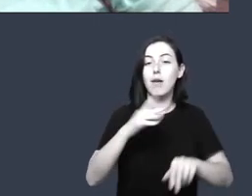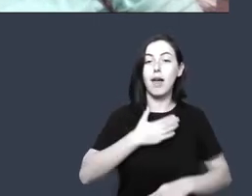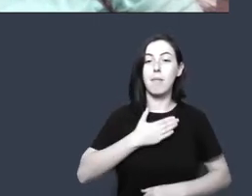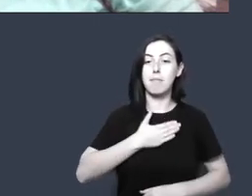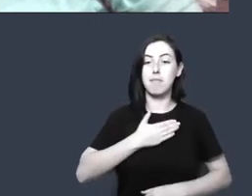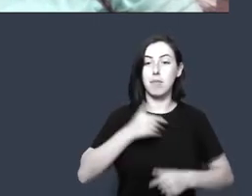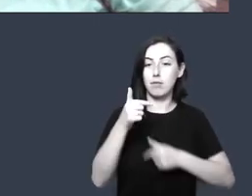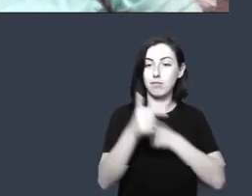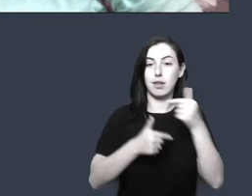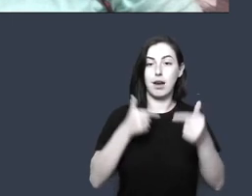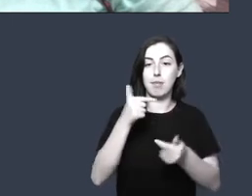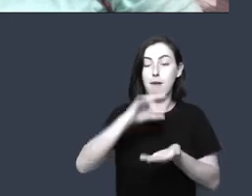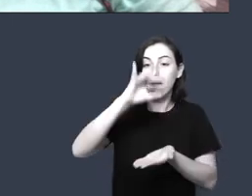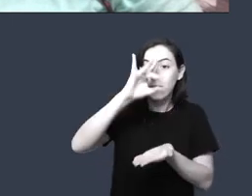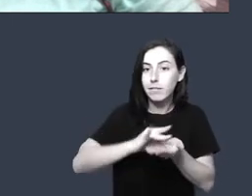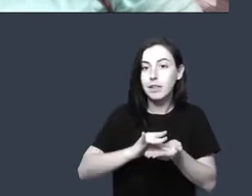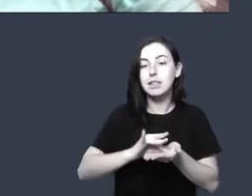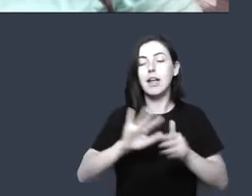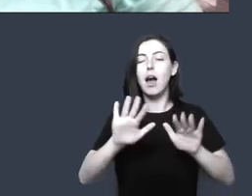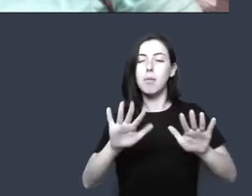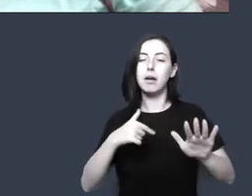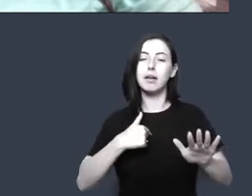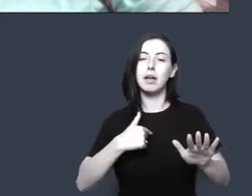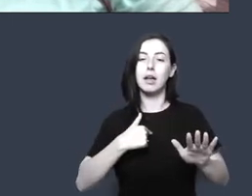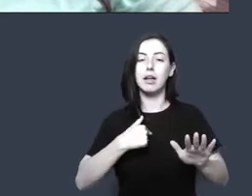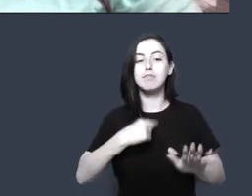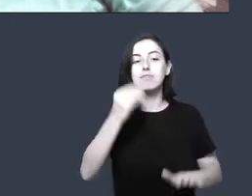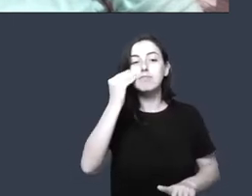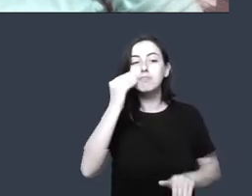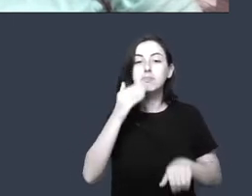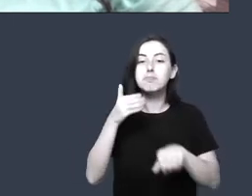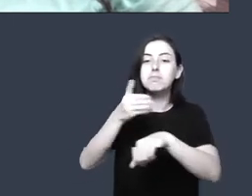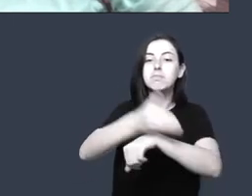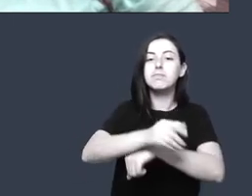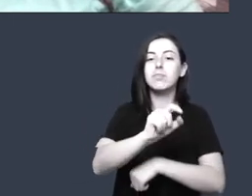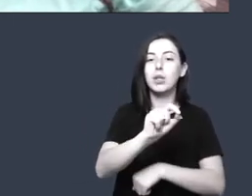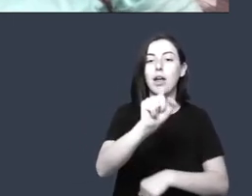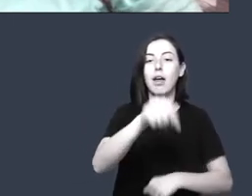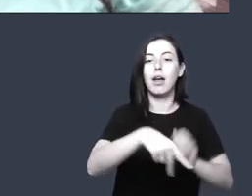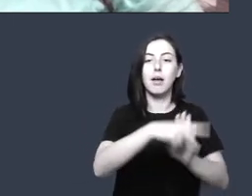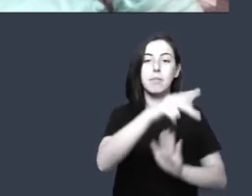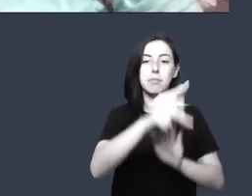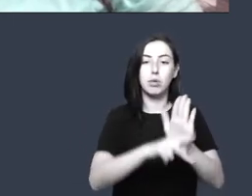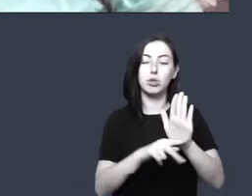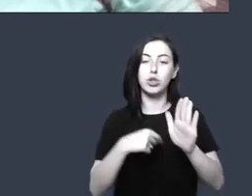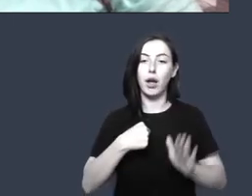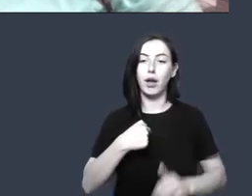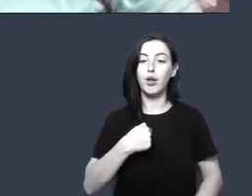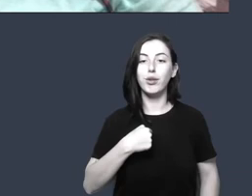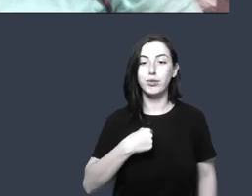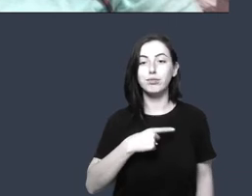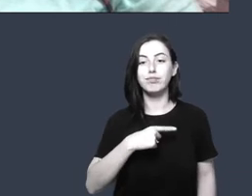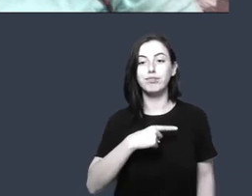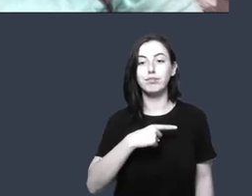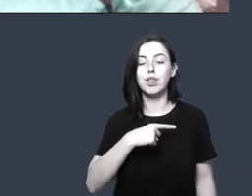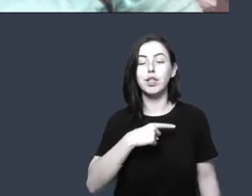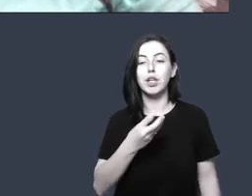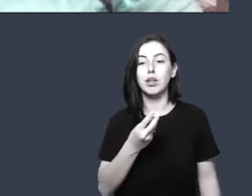que eu tenho a flexibilidade de trabalhar também com isso, em que são projetos em que eu tenho